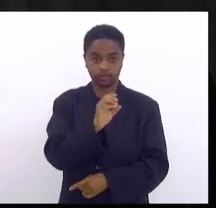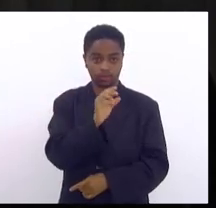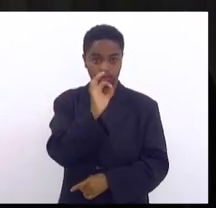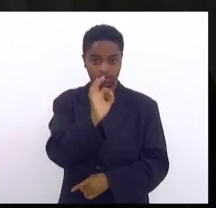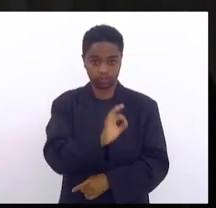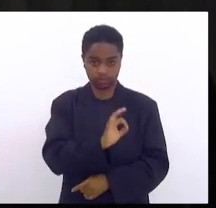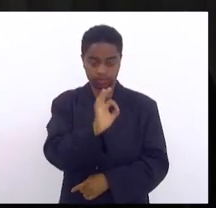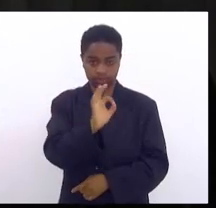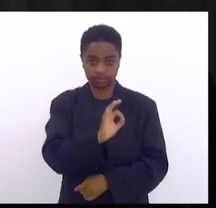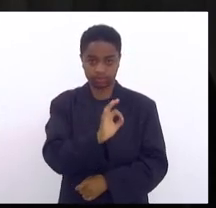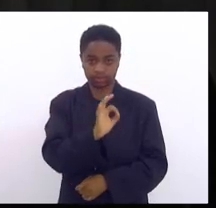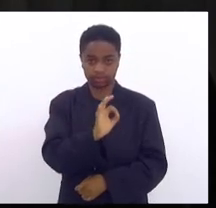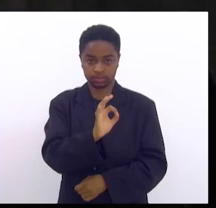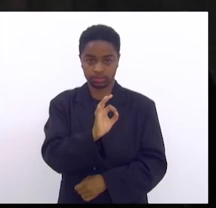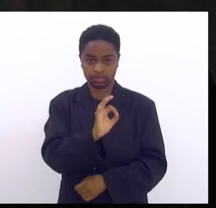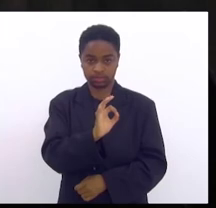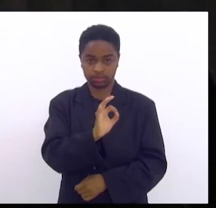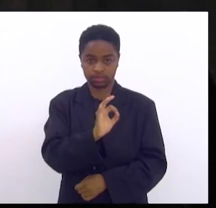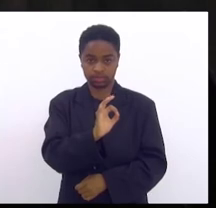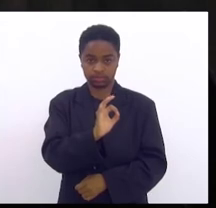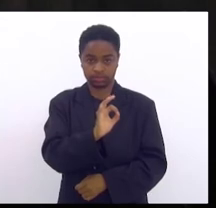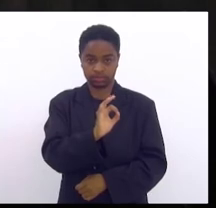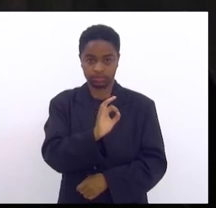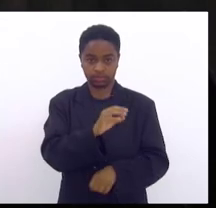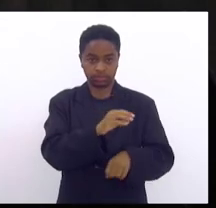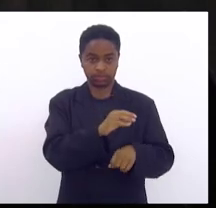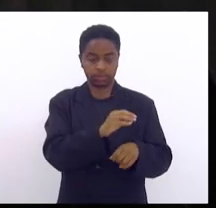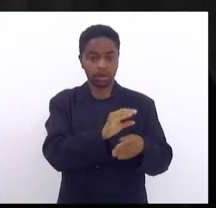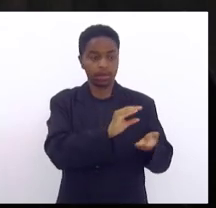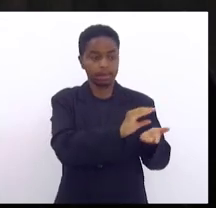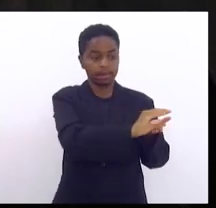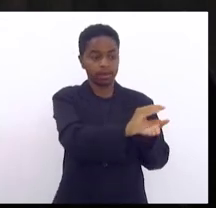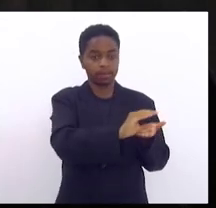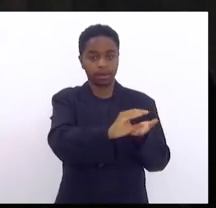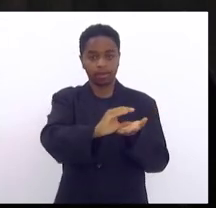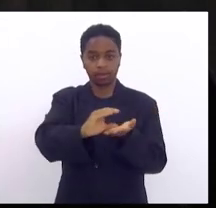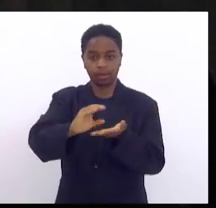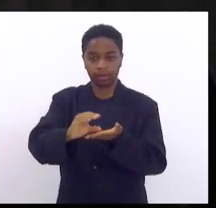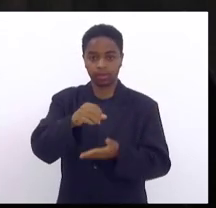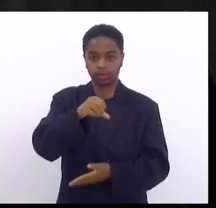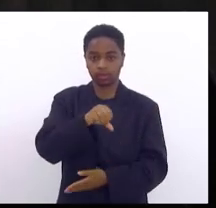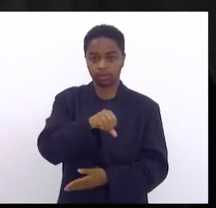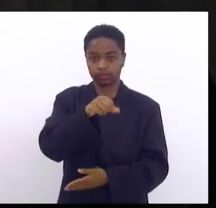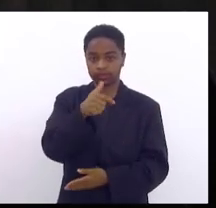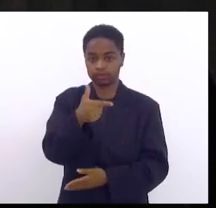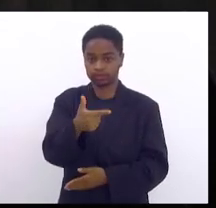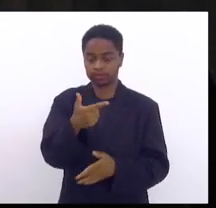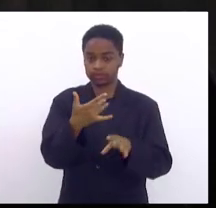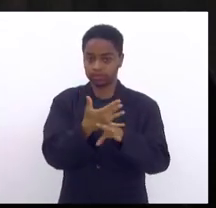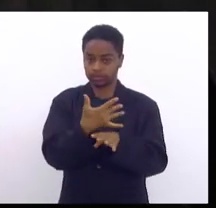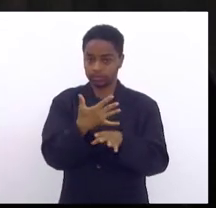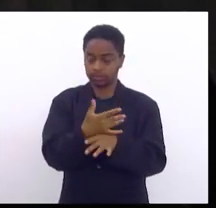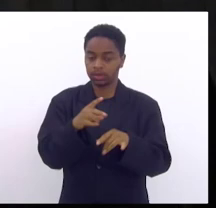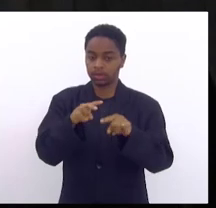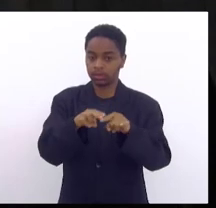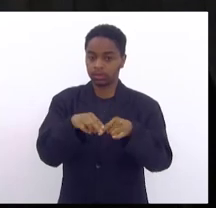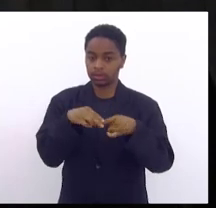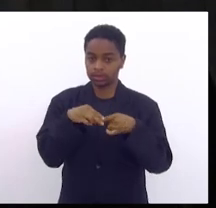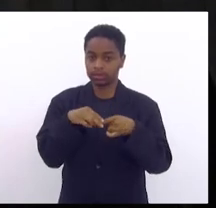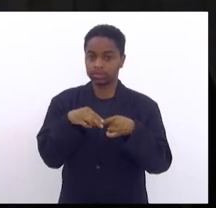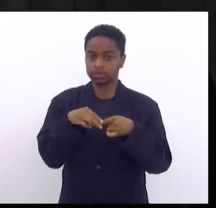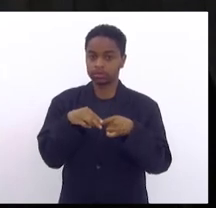25% é distribuído para os 92 municípios, função do seu índice